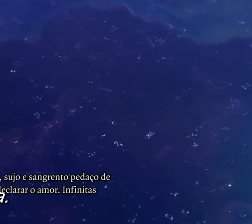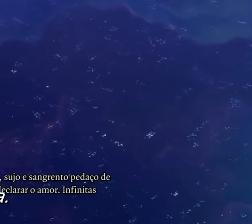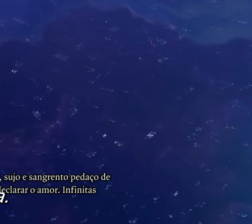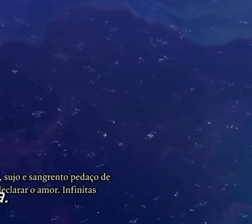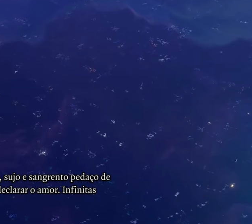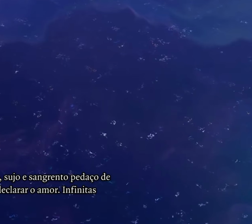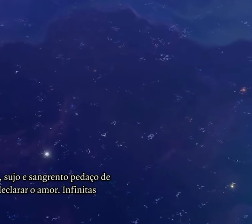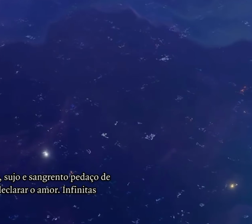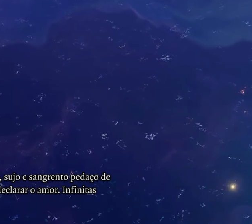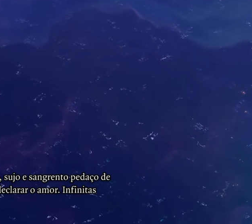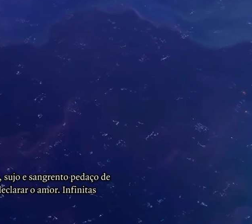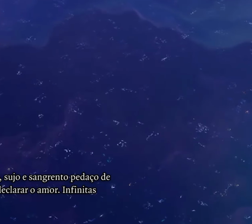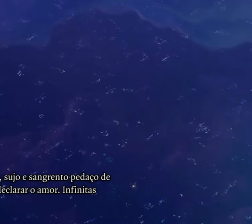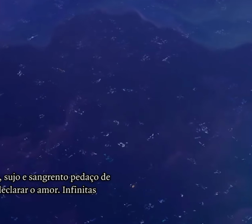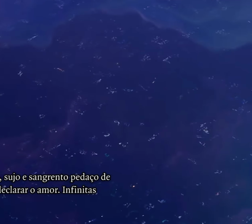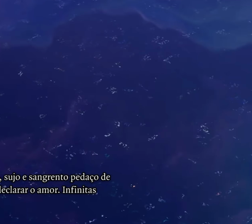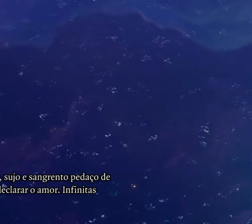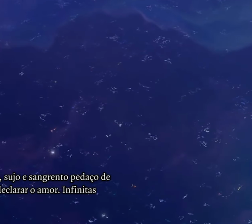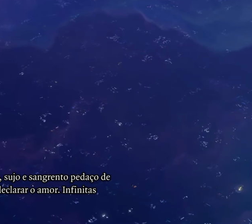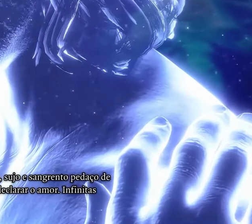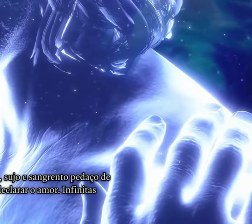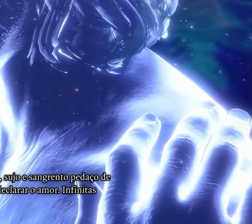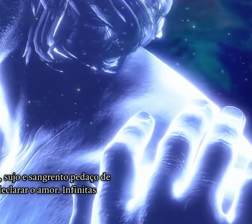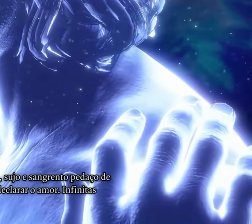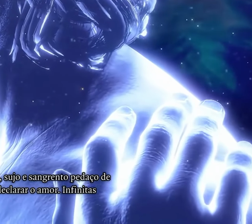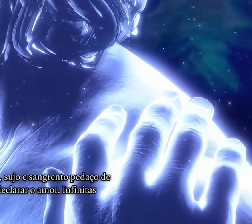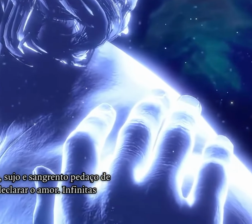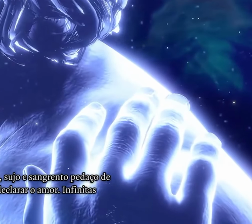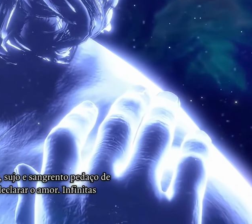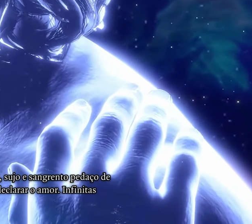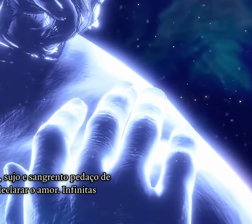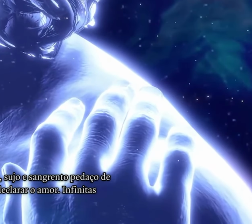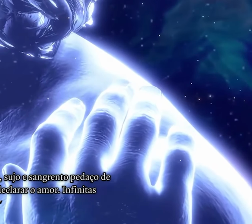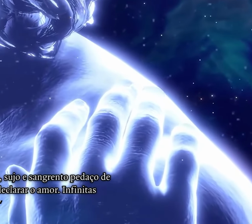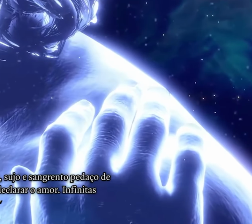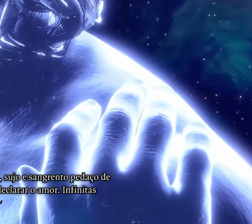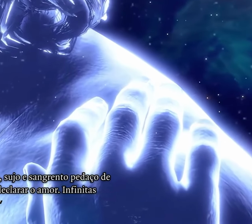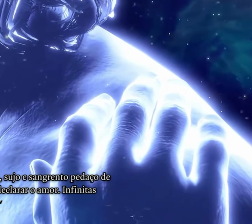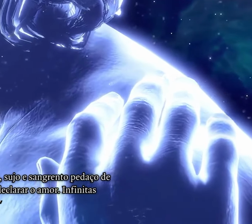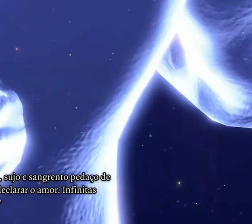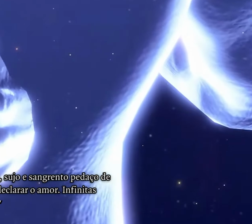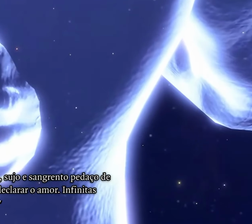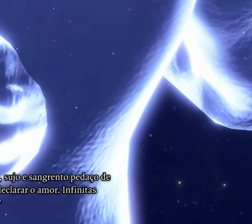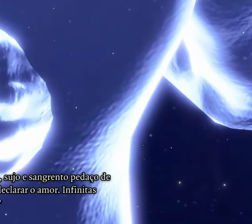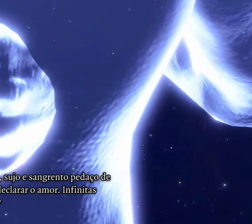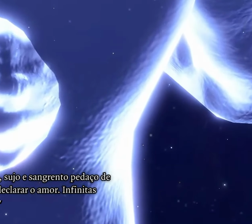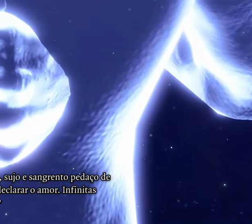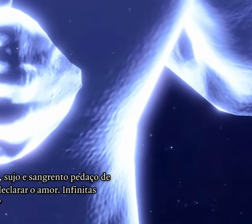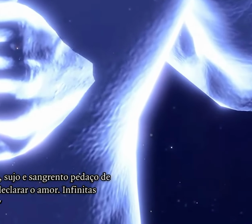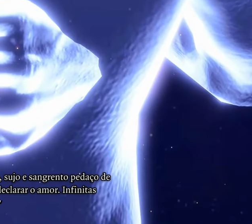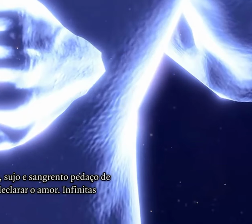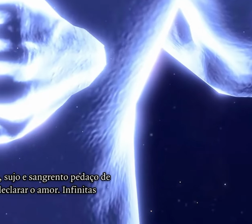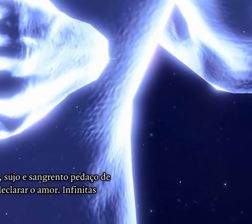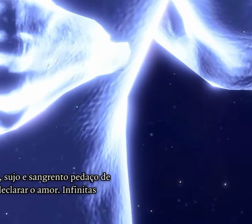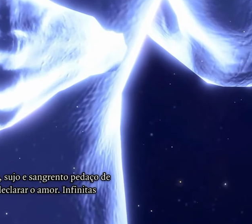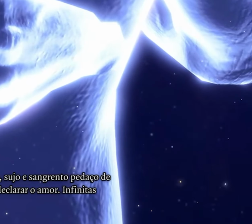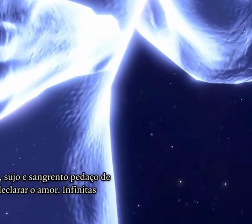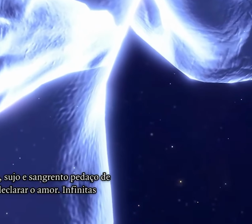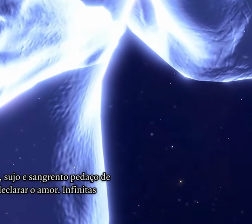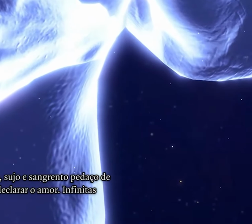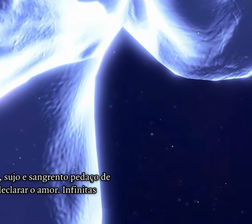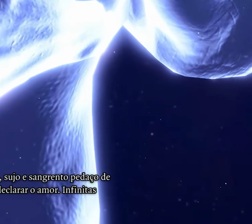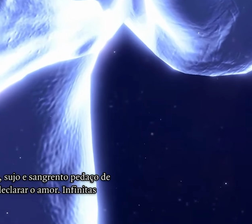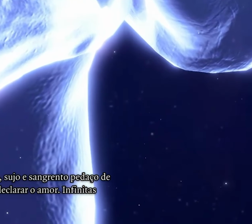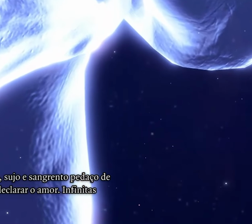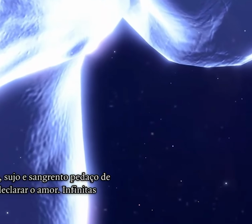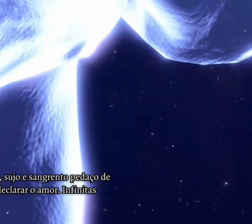there. Countless ways to declare love. Infinite ways to express it.